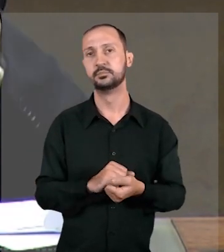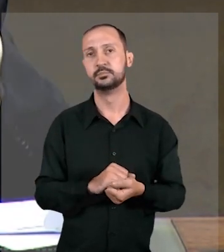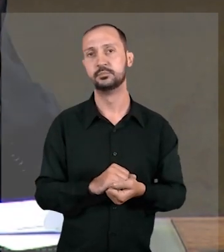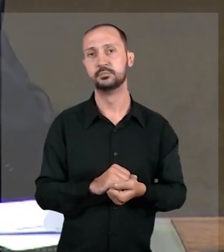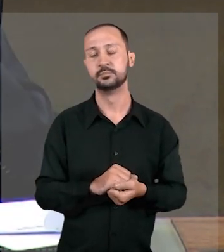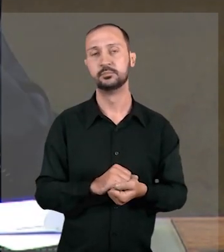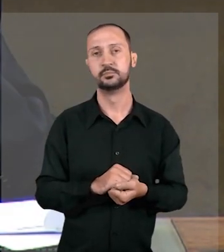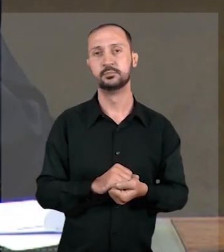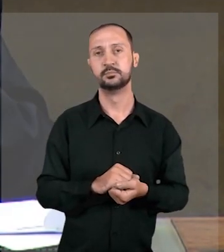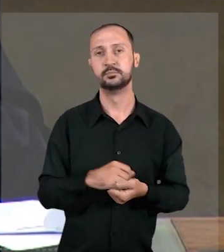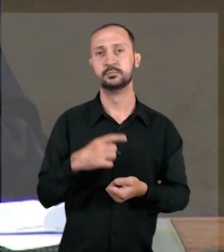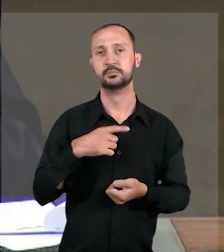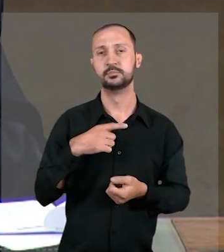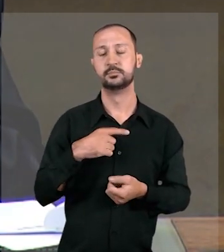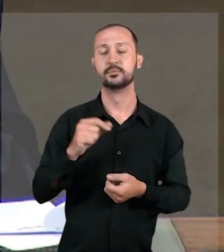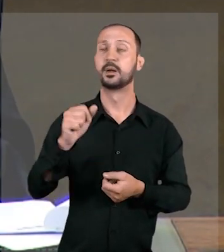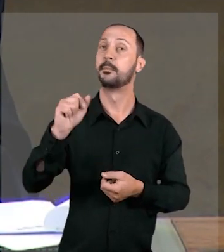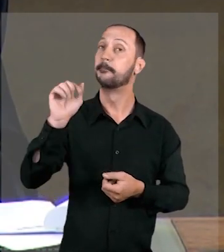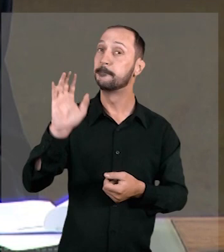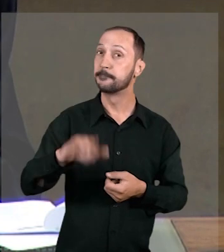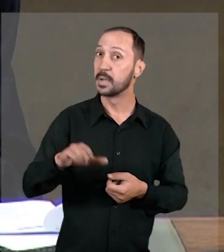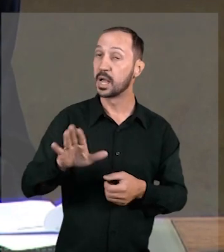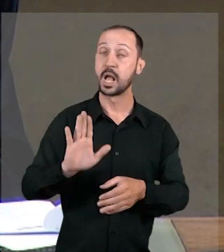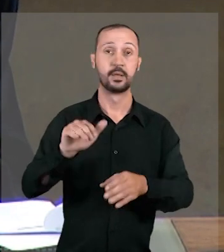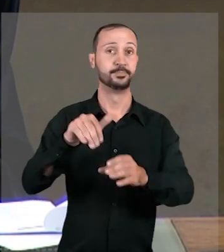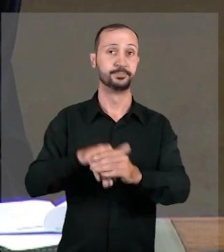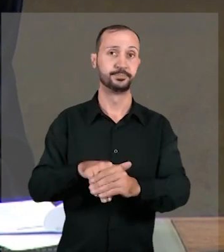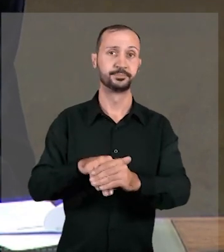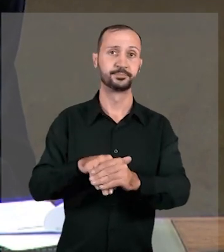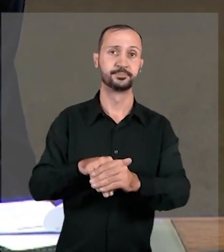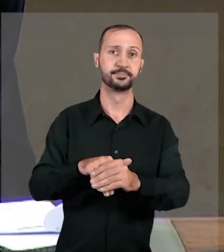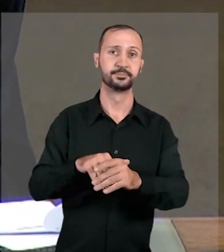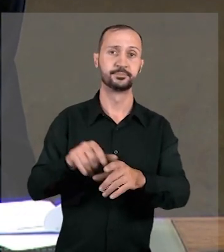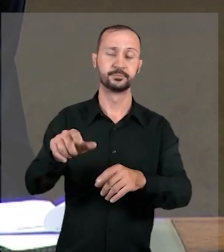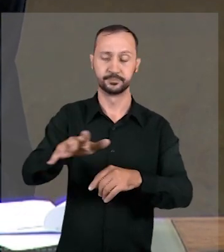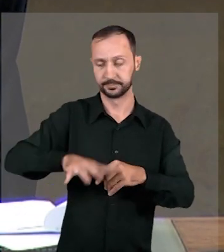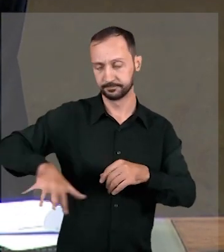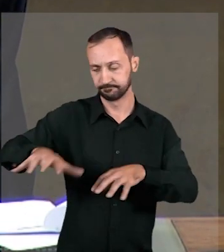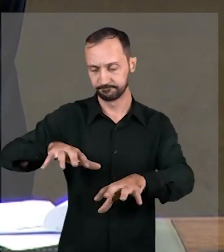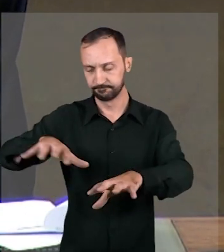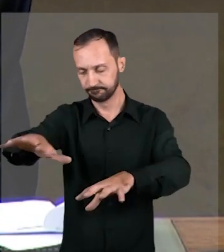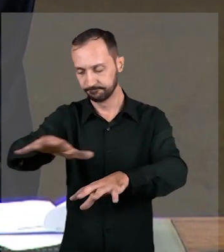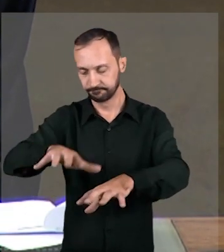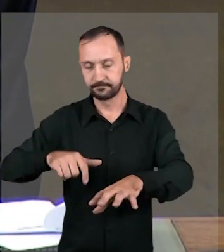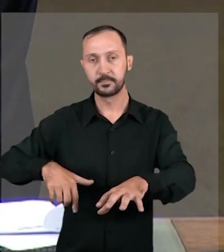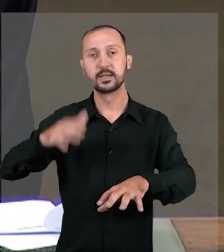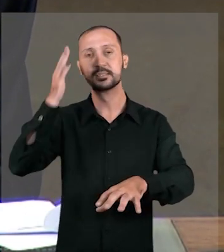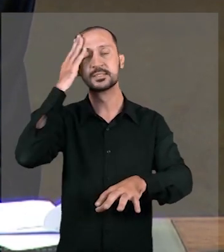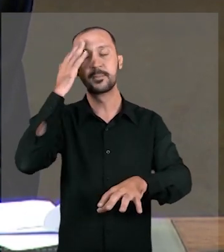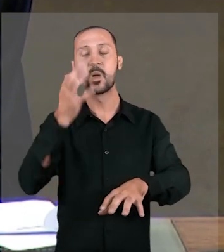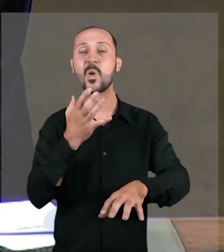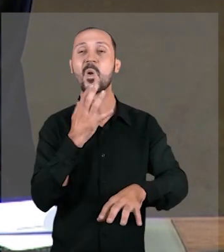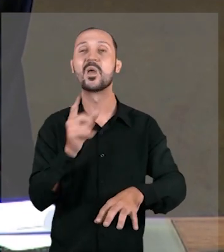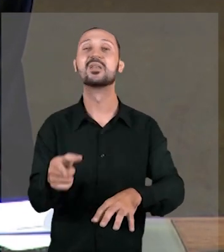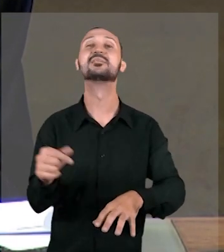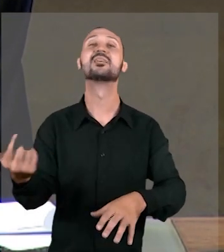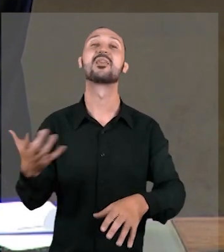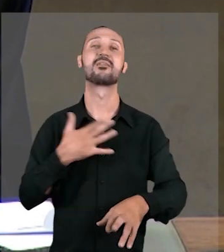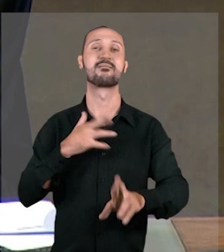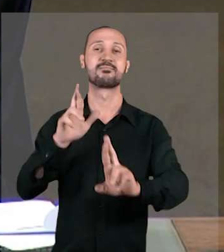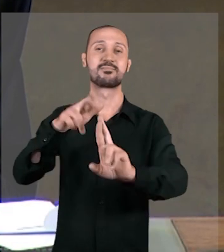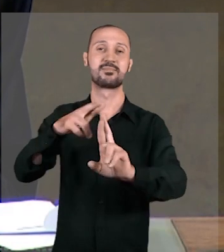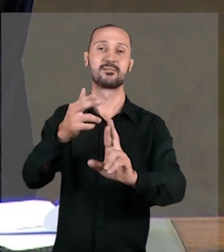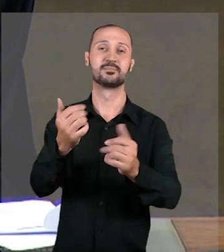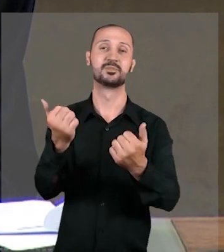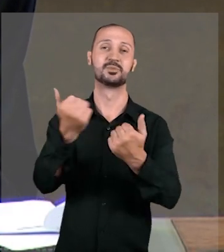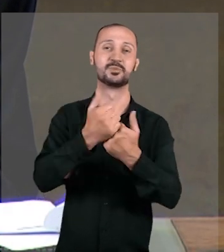sistema: barateia o custo das eleições e aquele distrito passa a saber quem é o seu